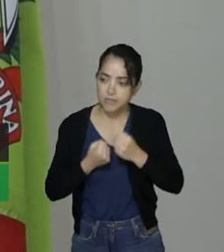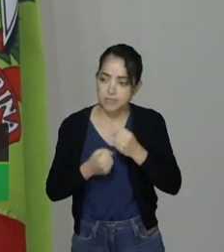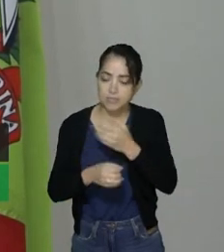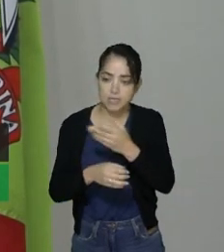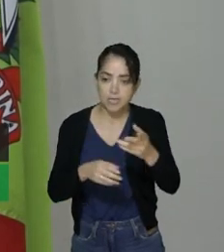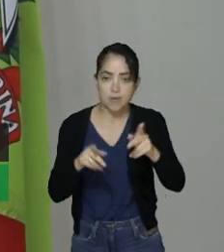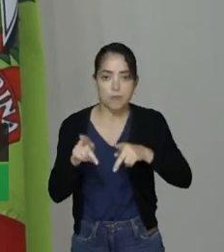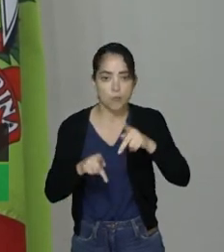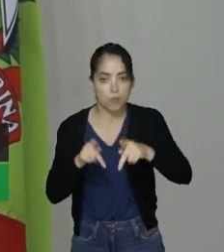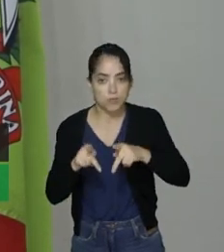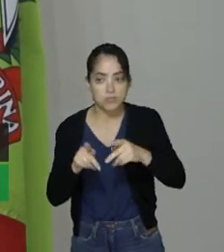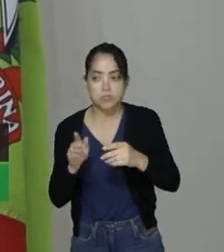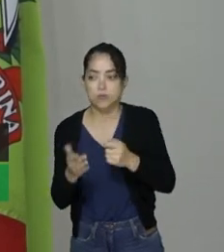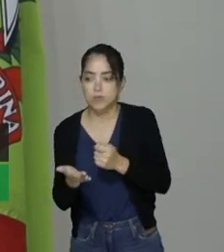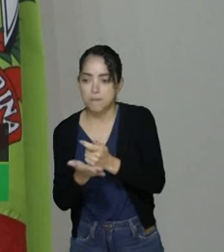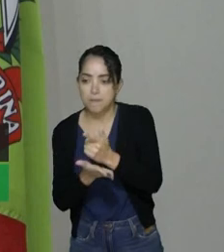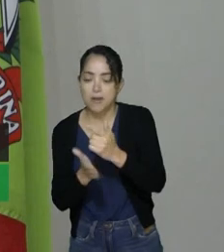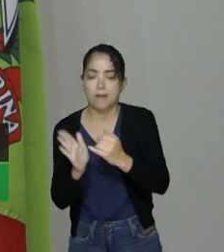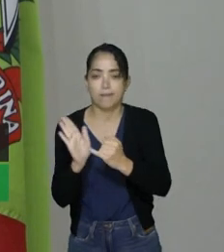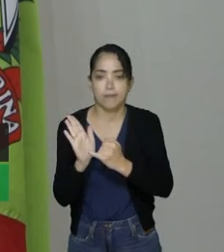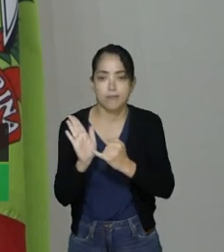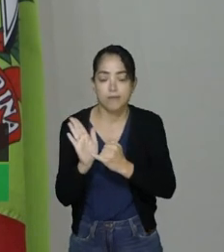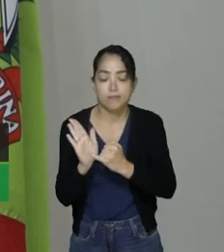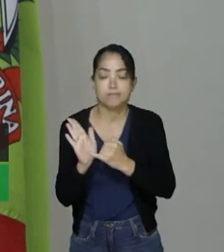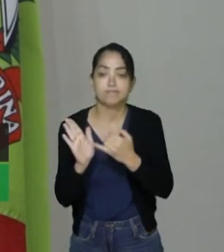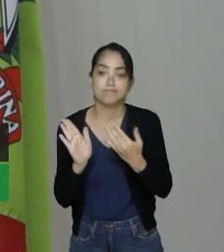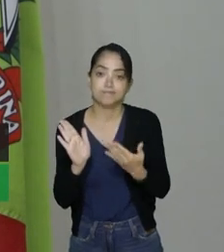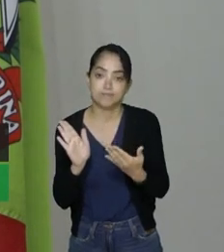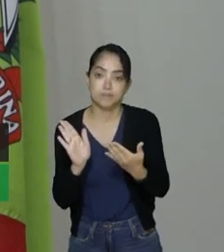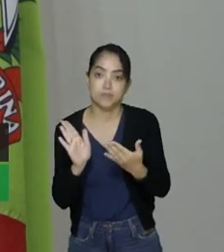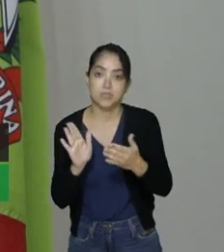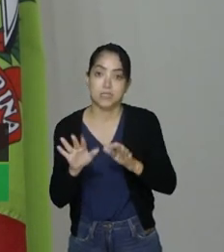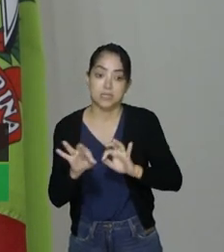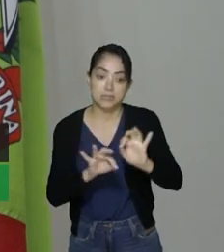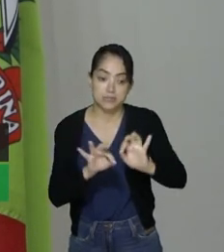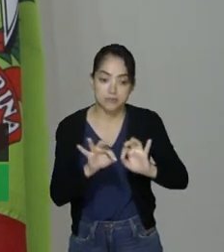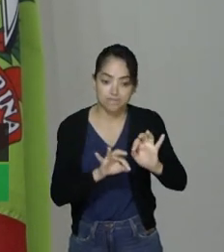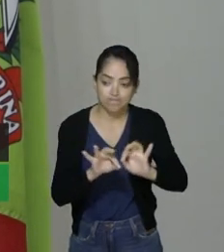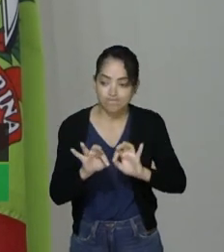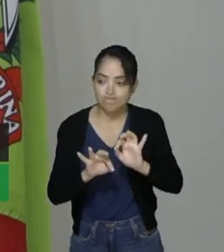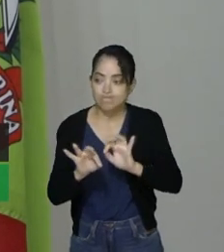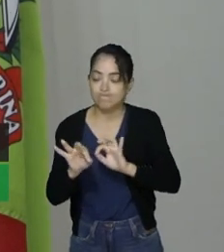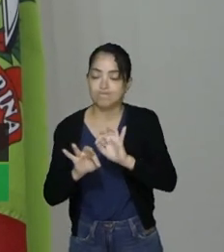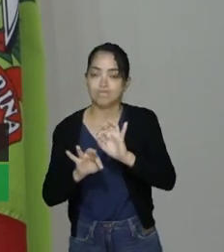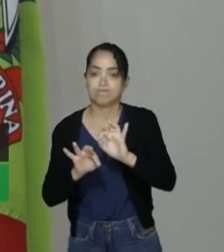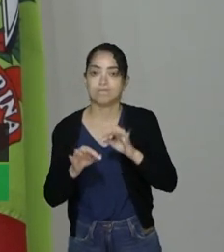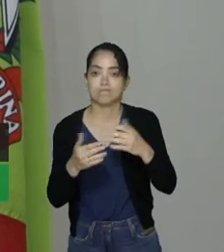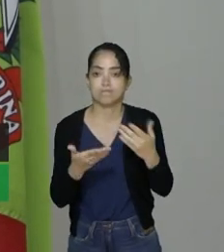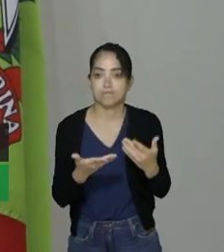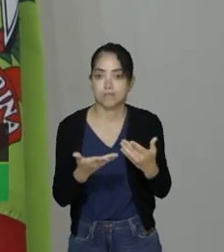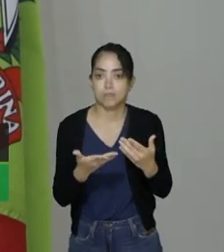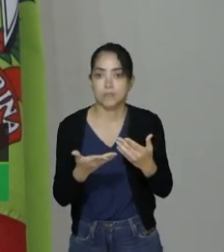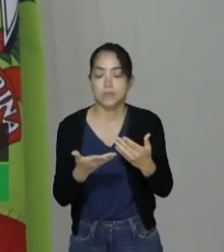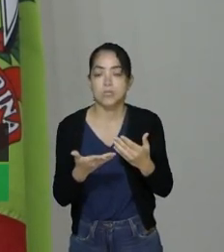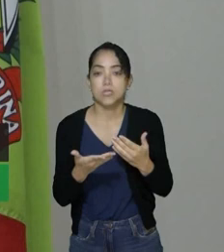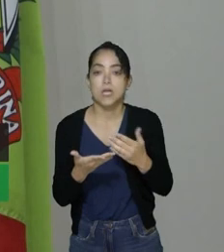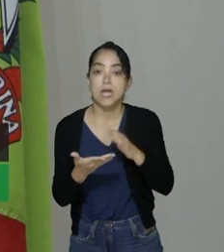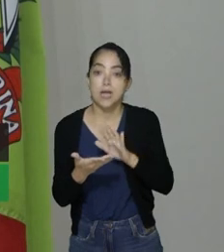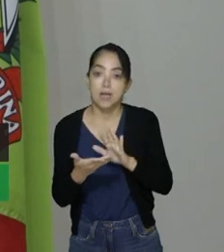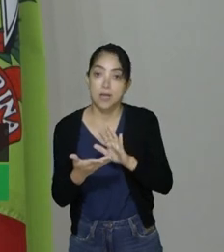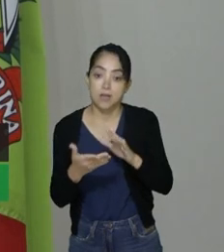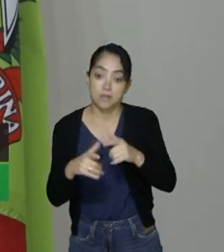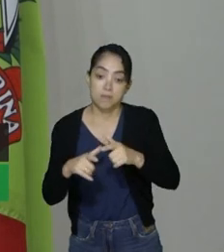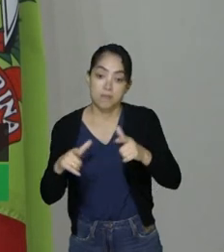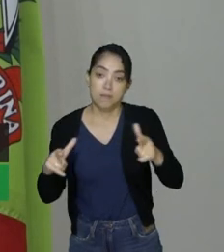a população dispersa de Santa Catarina, que não está organizada em nenhuma corporação. A grande maioria